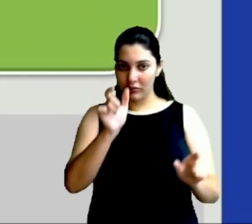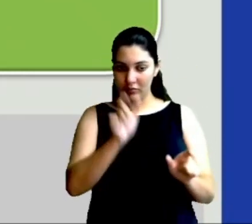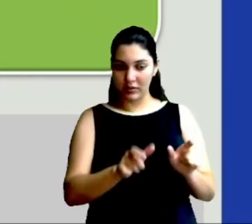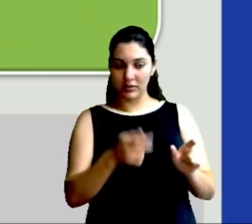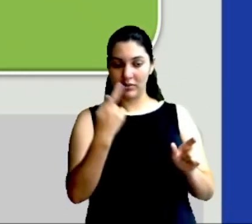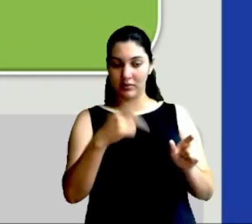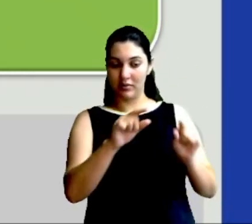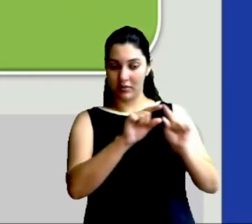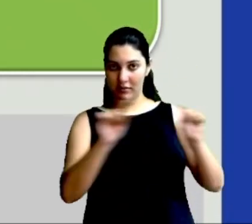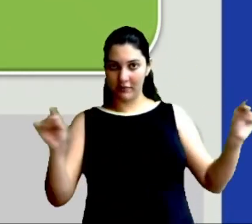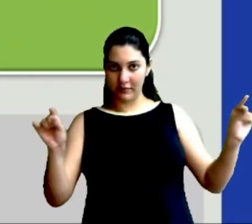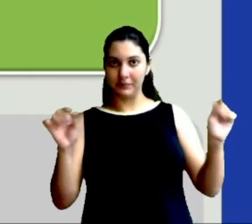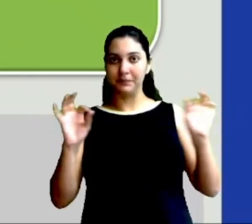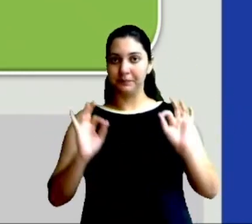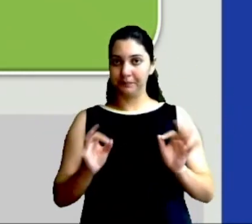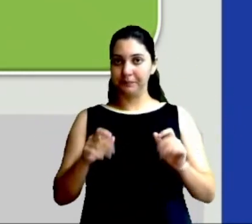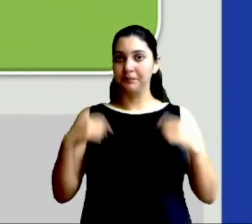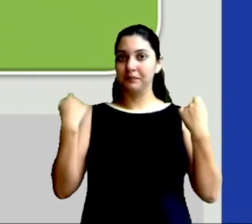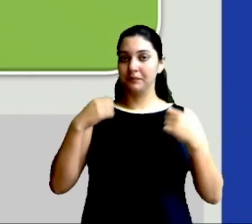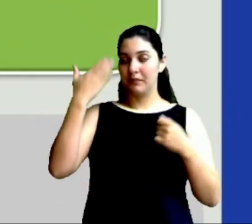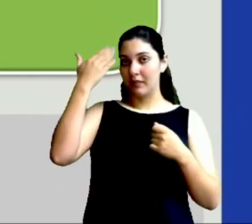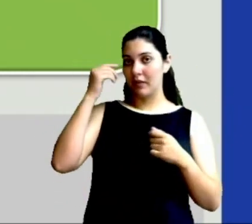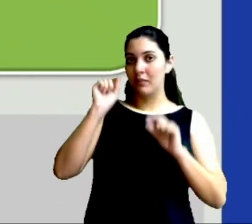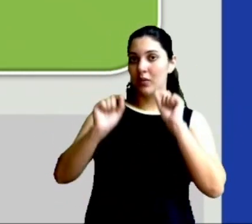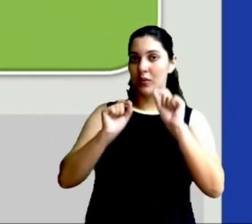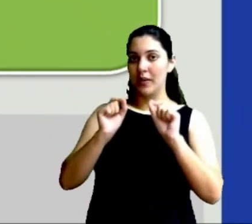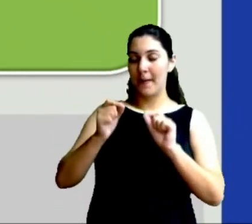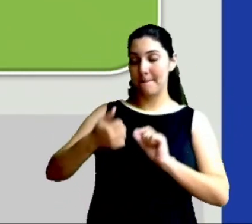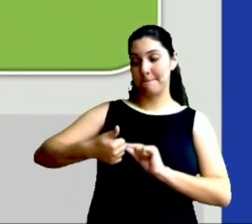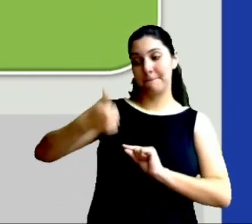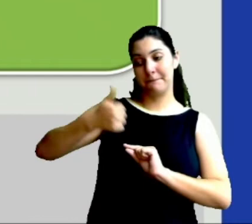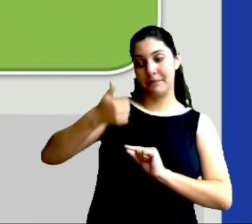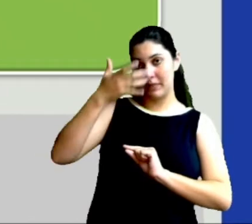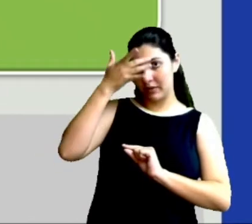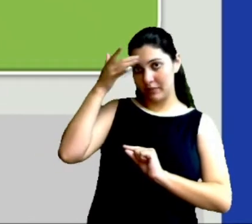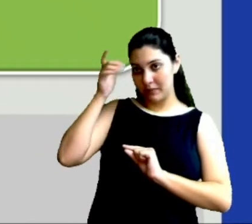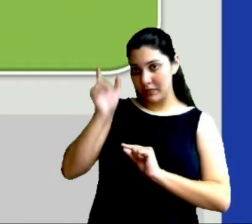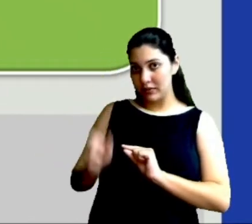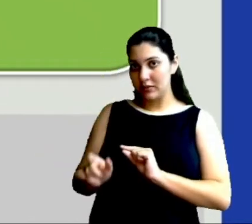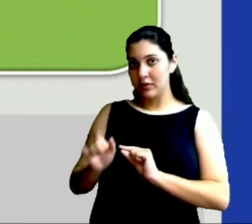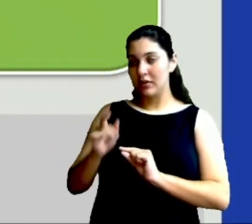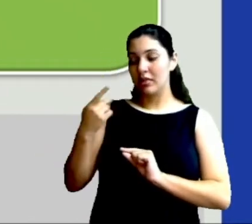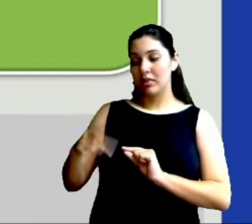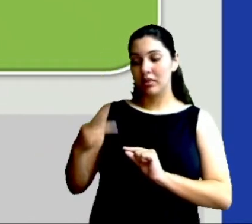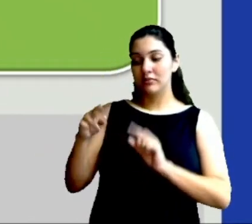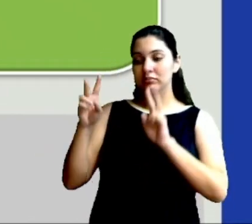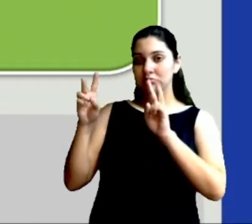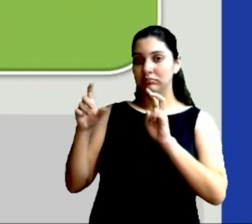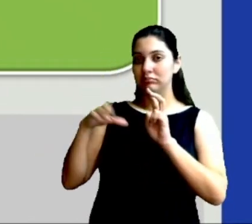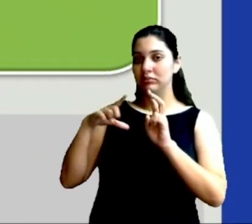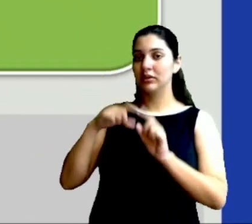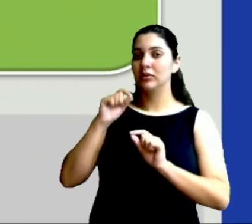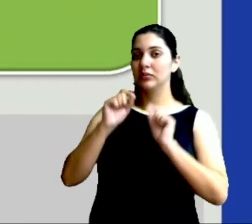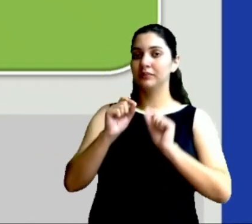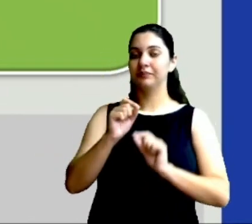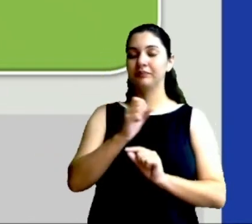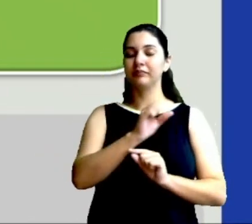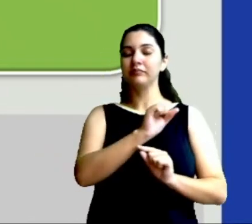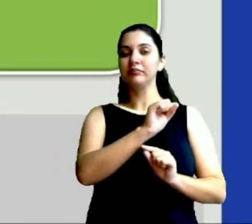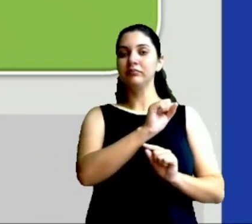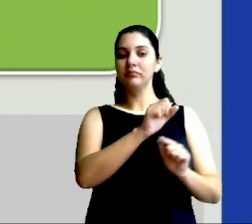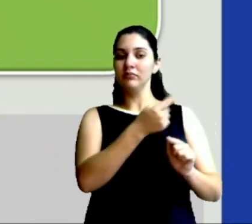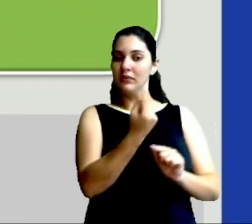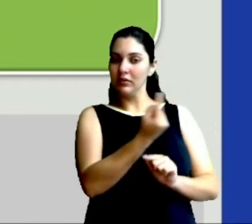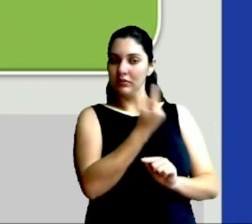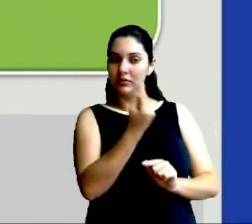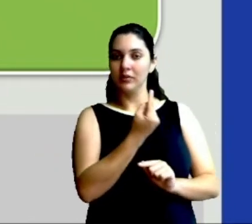na tua frase. E aí você precisa saber quem é a primeira pessoa, que nesse caso aí a gente tem a do singular, eu, e a do